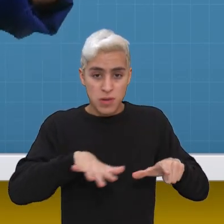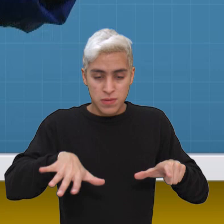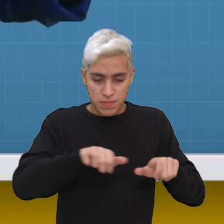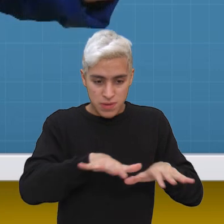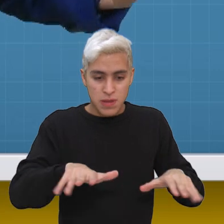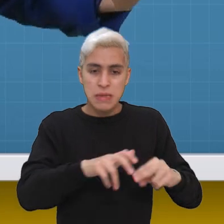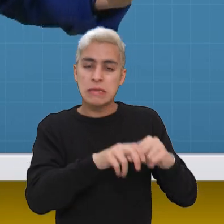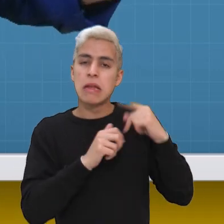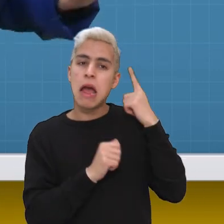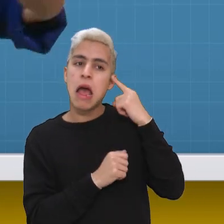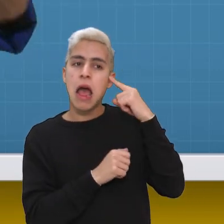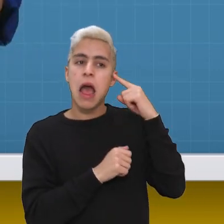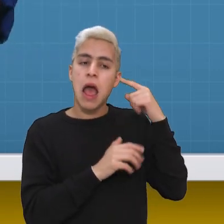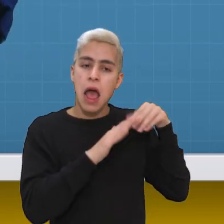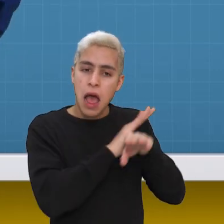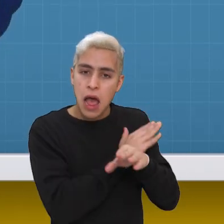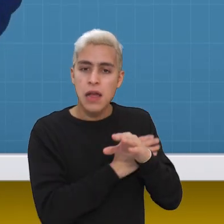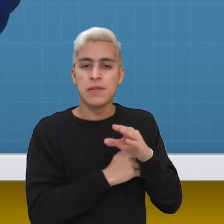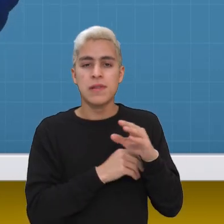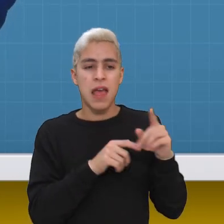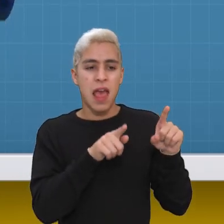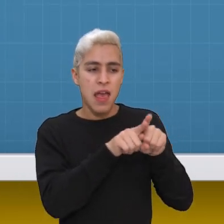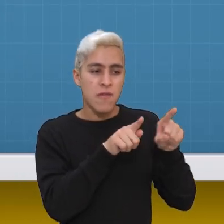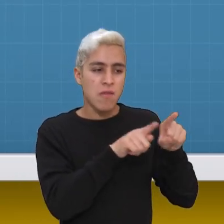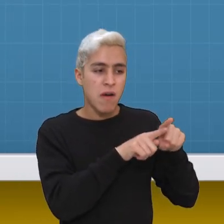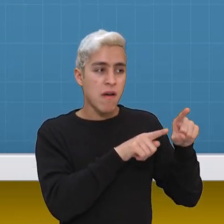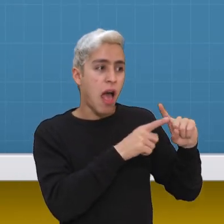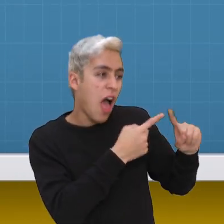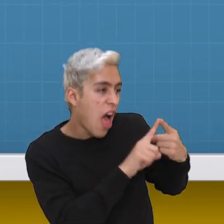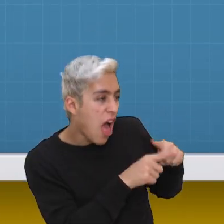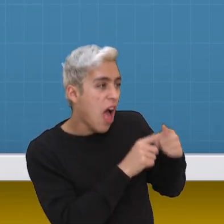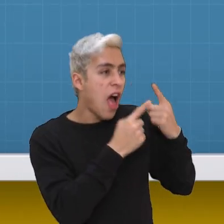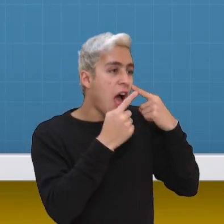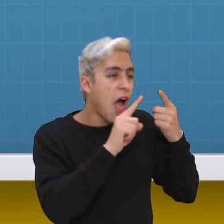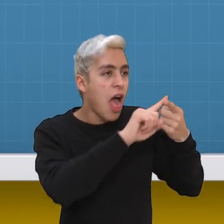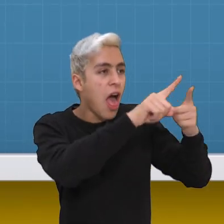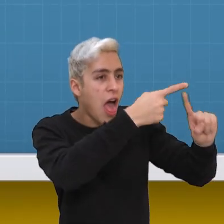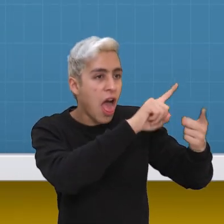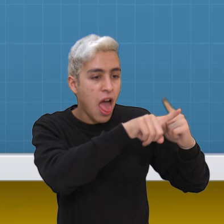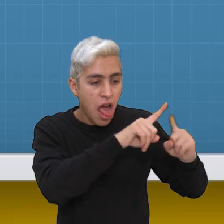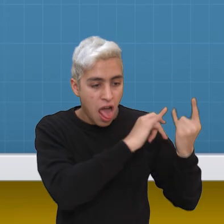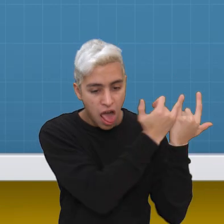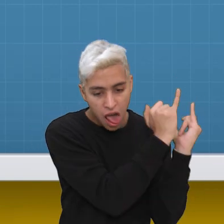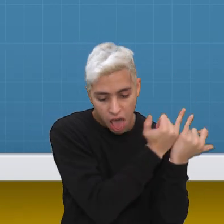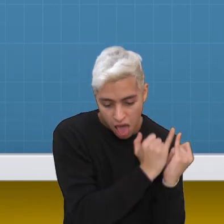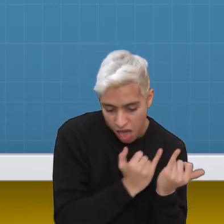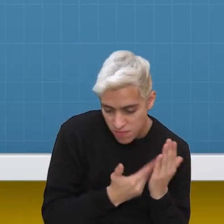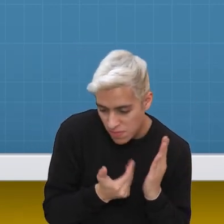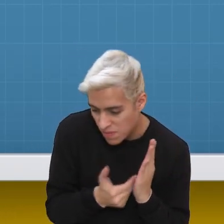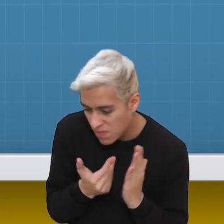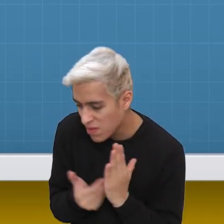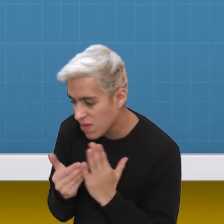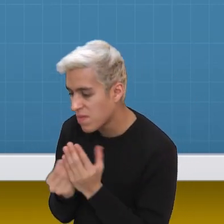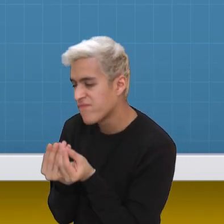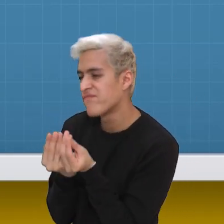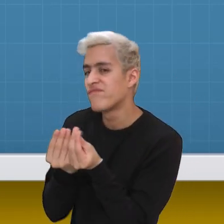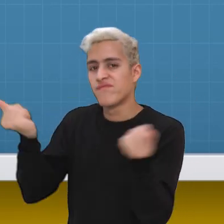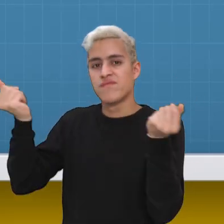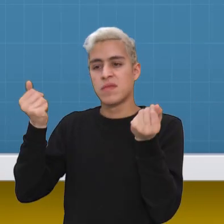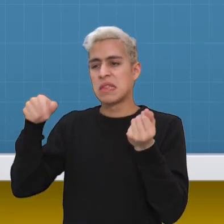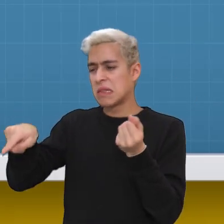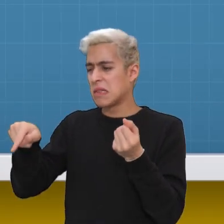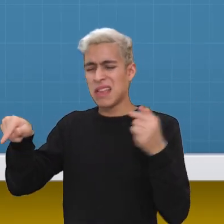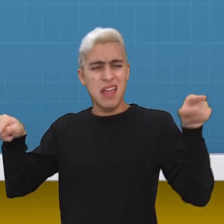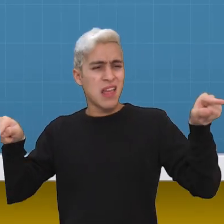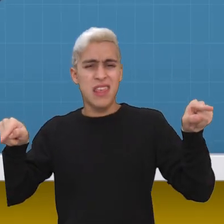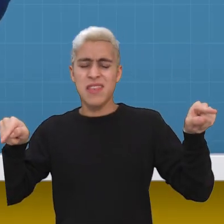aí a importância de ouvir, né? O telefone sem fio. Ah, você sabia que a fulana foi mal na escola? Daí o outro conta,